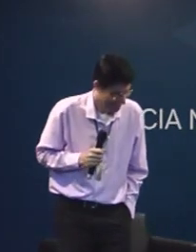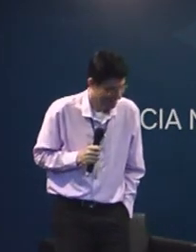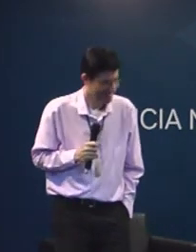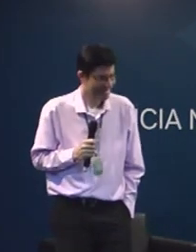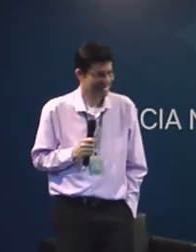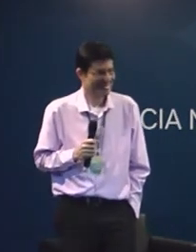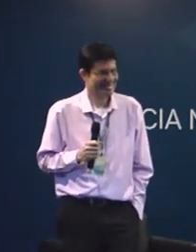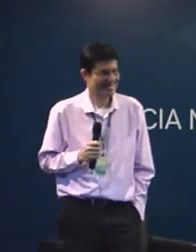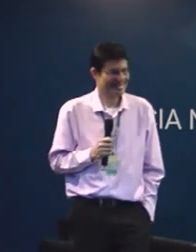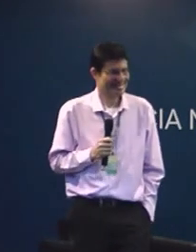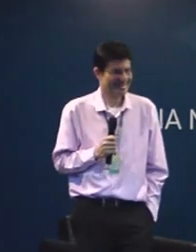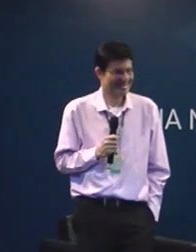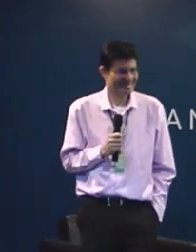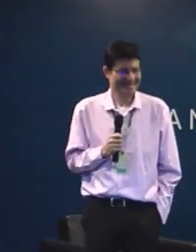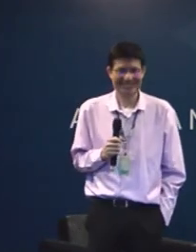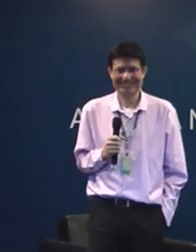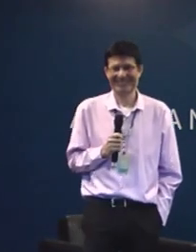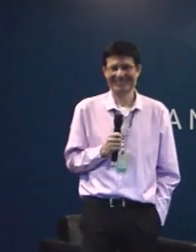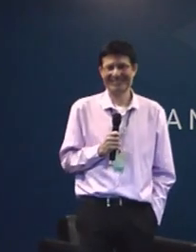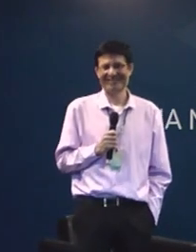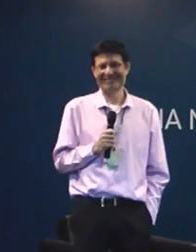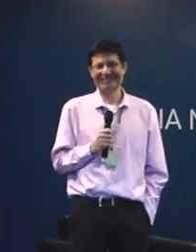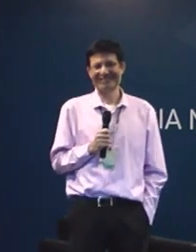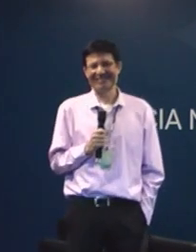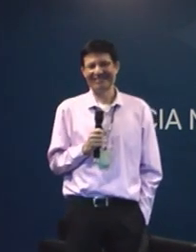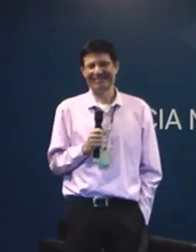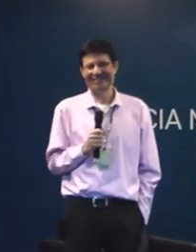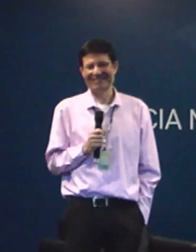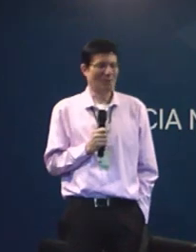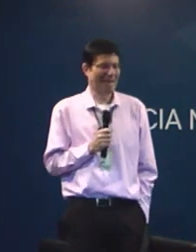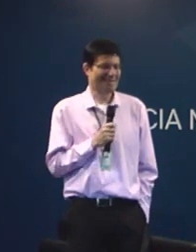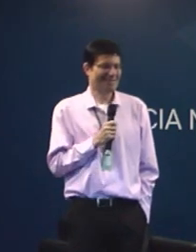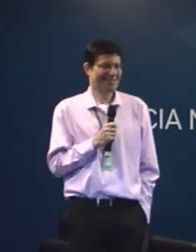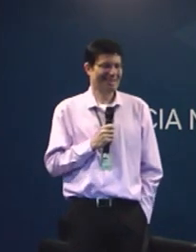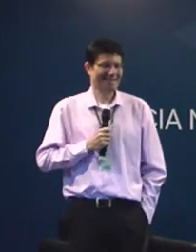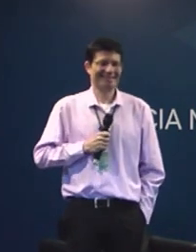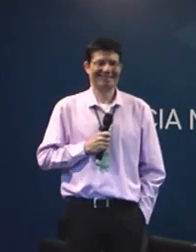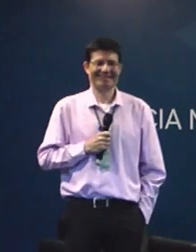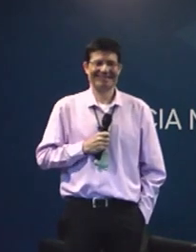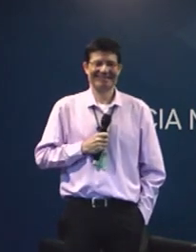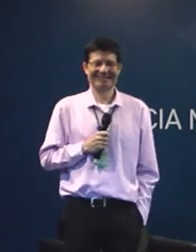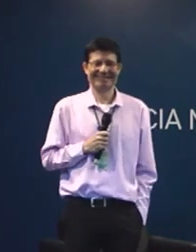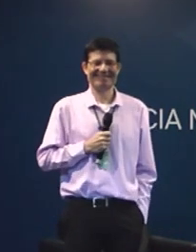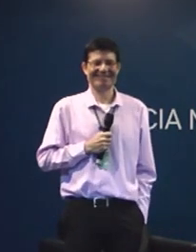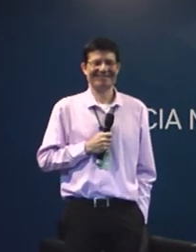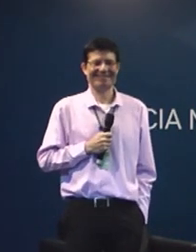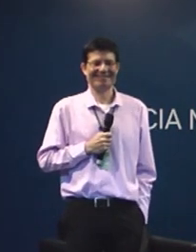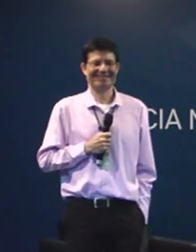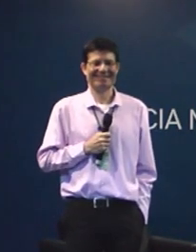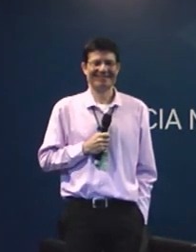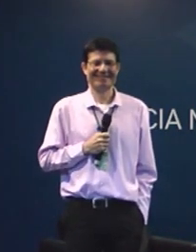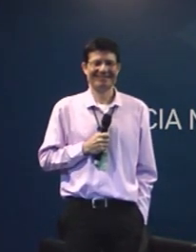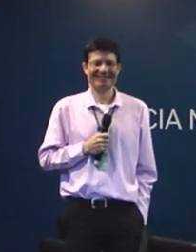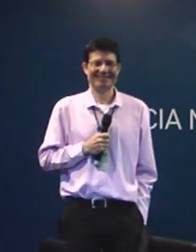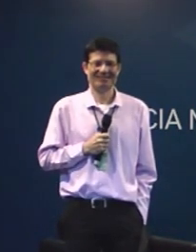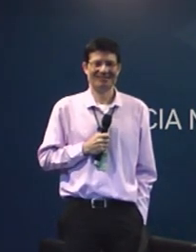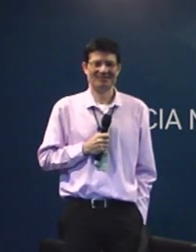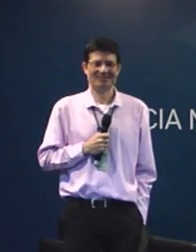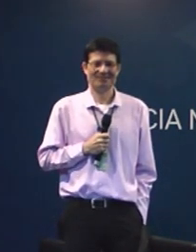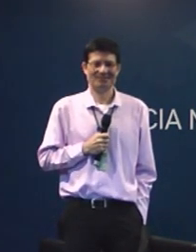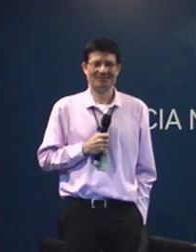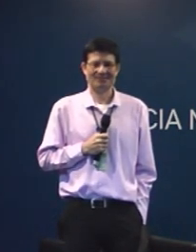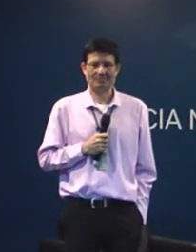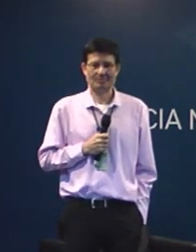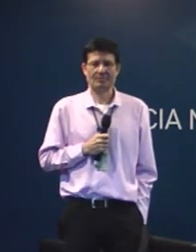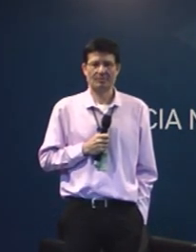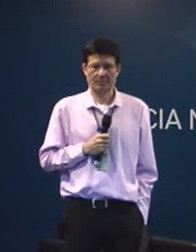de preferência, né? Saibam que procurem, nós vamos tentar colocar